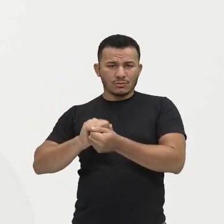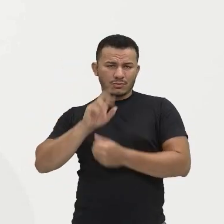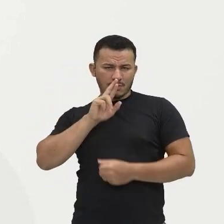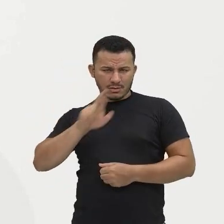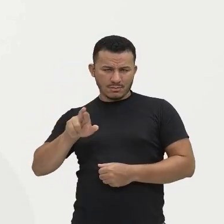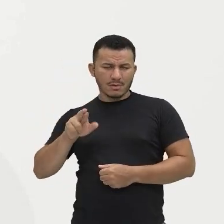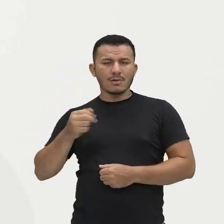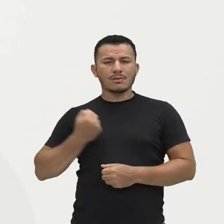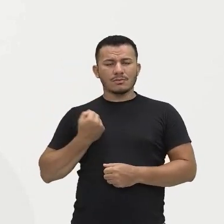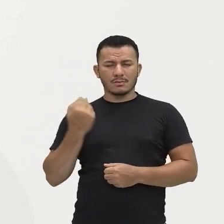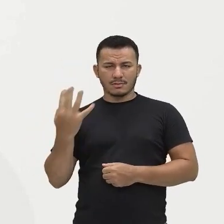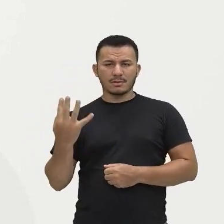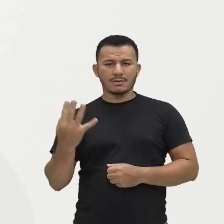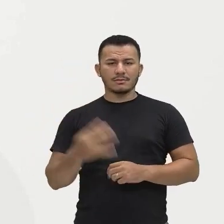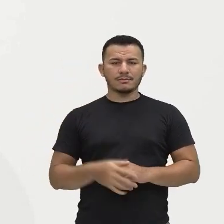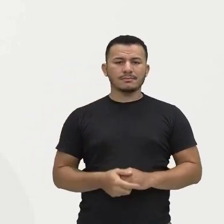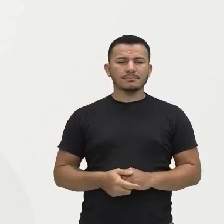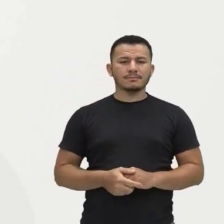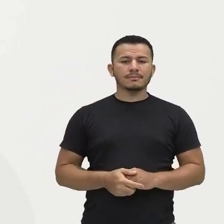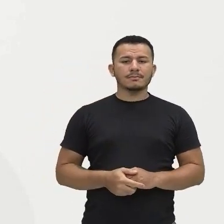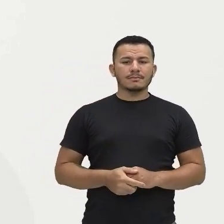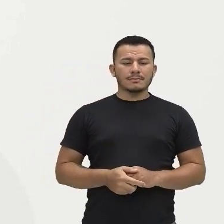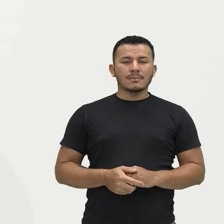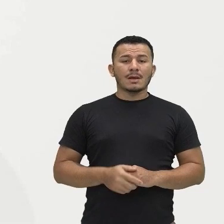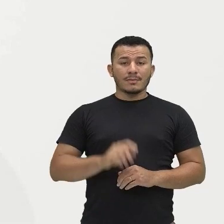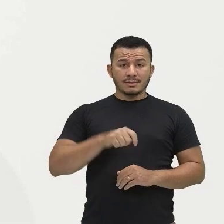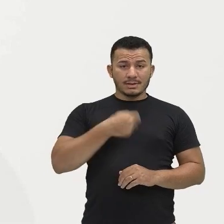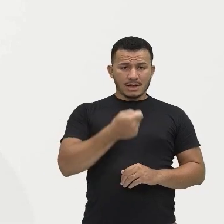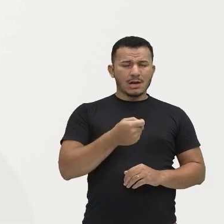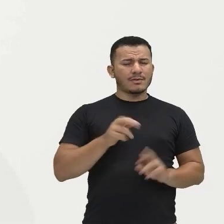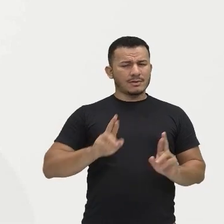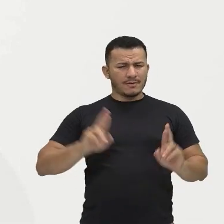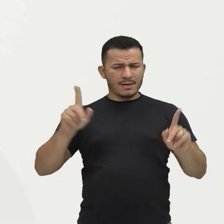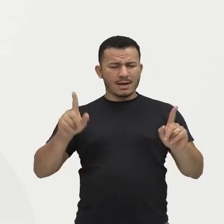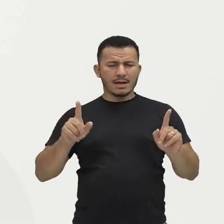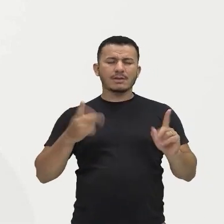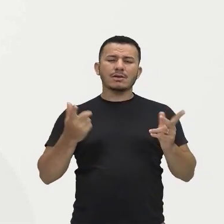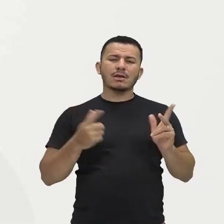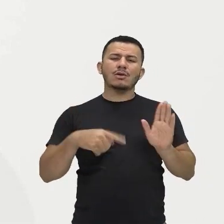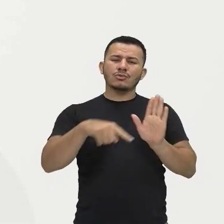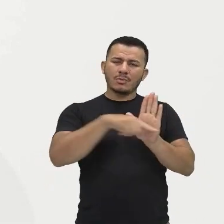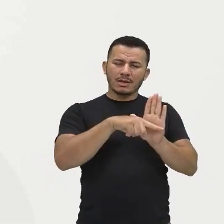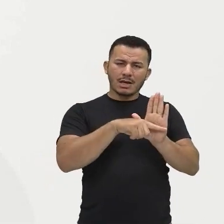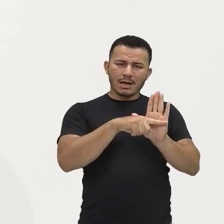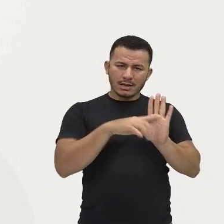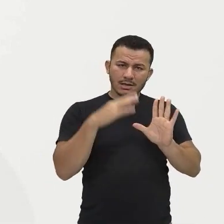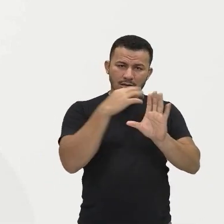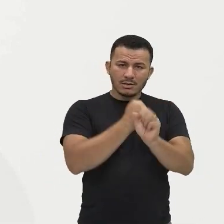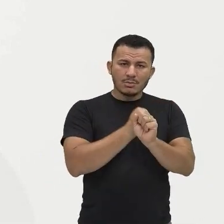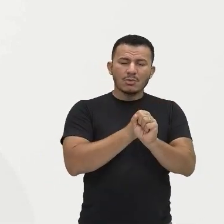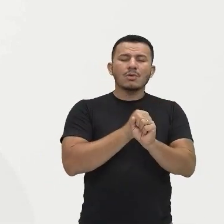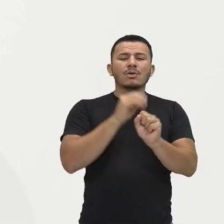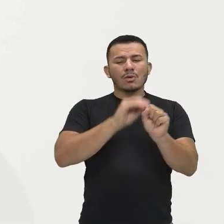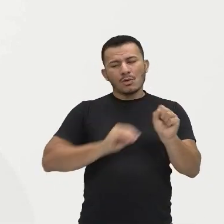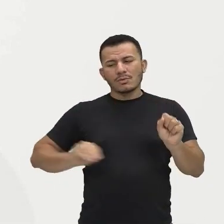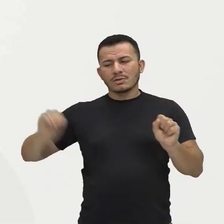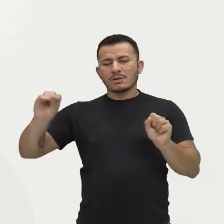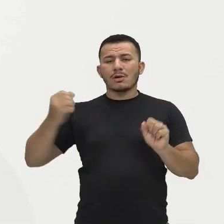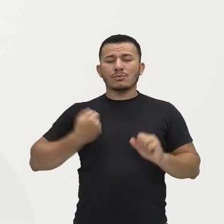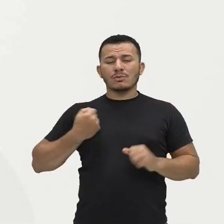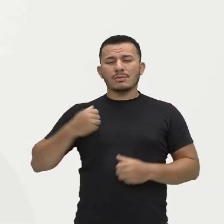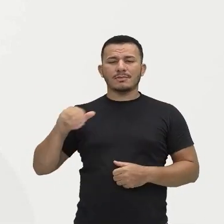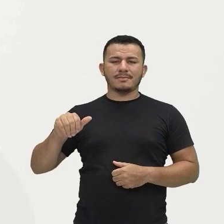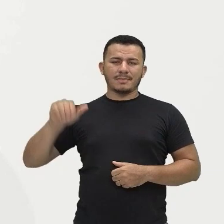nesse caso, como os sinais são diferentes, ó, subtraímos e conservamos o sinal do